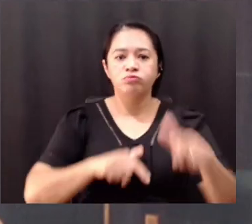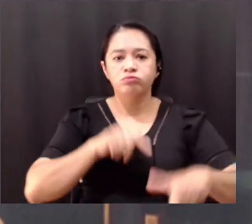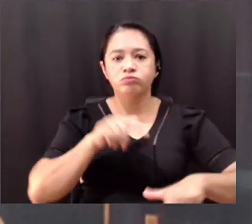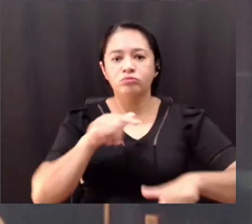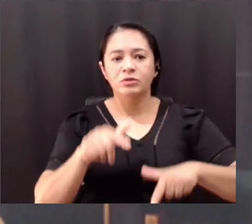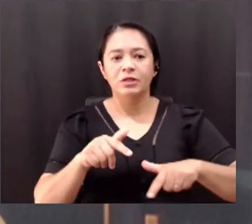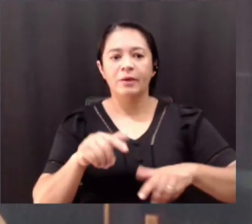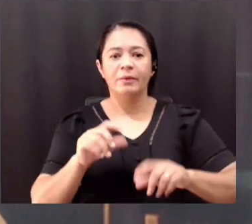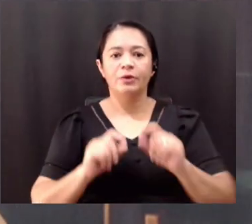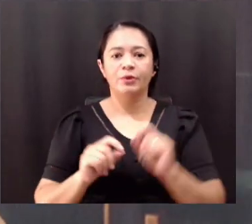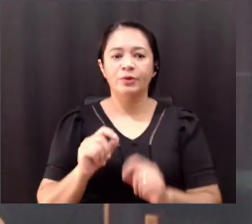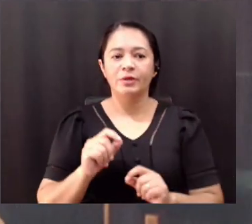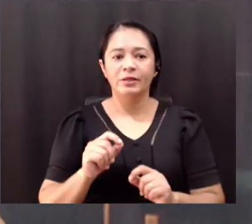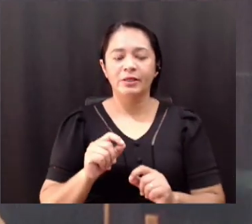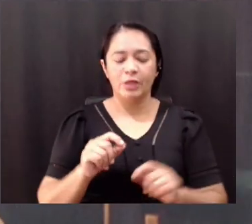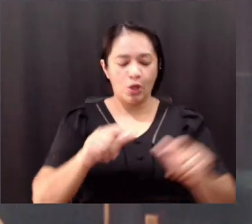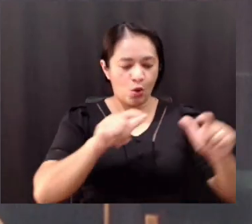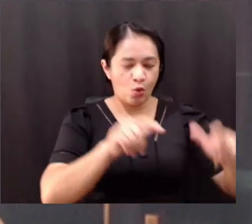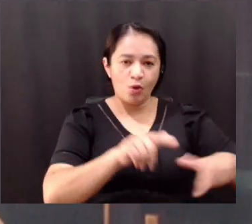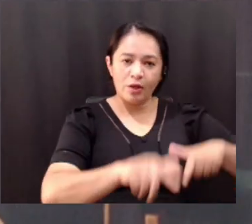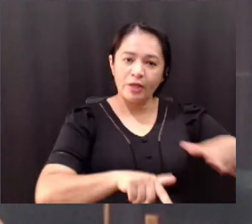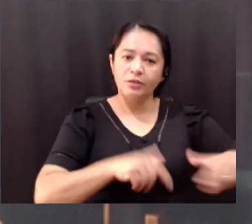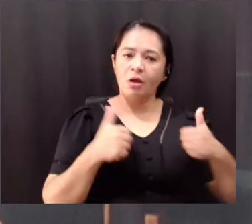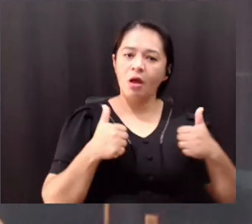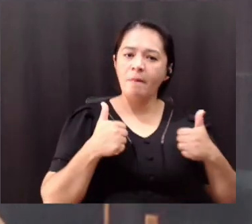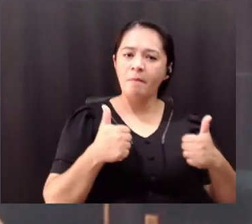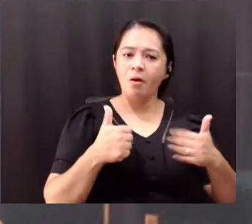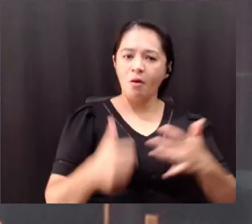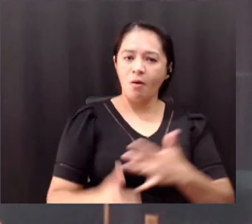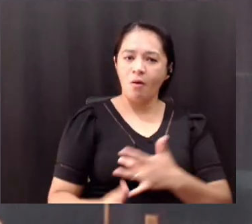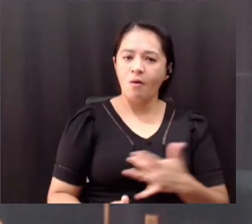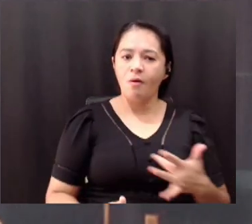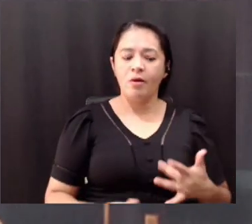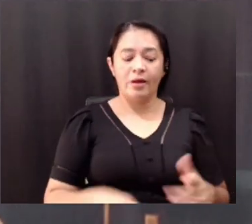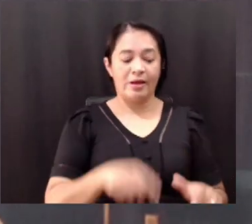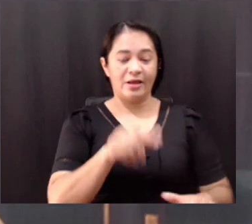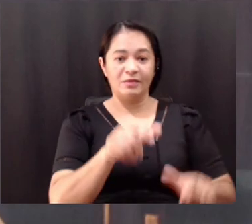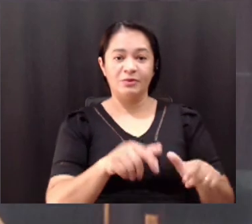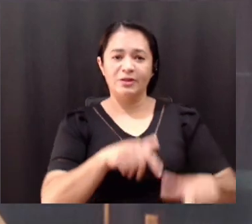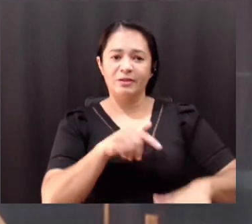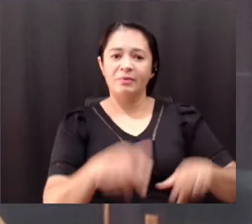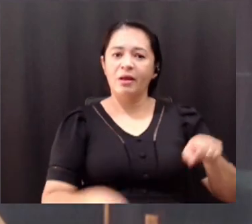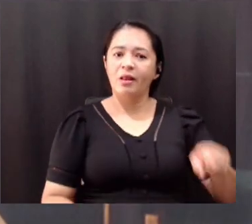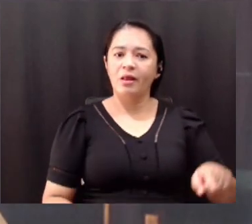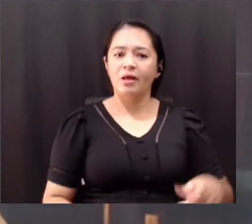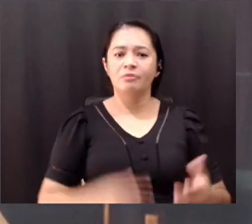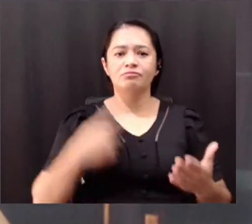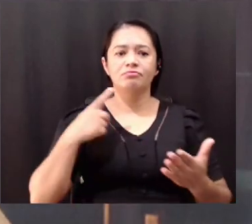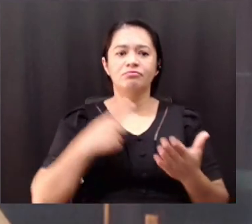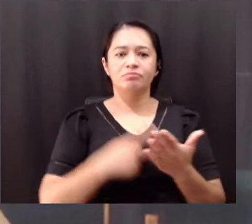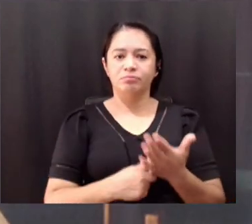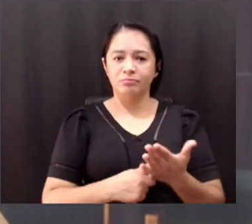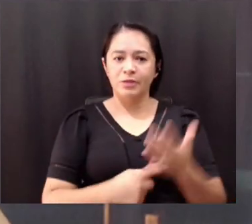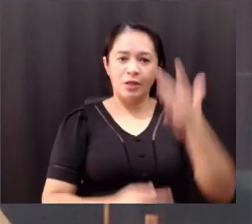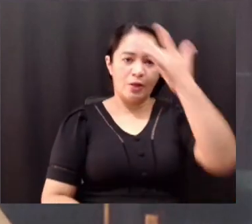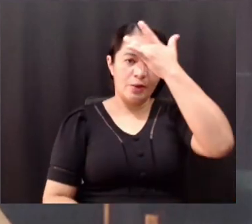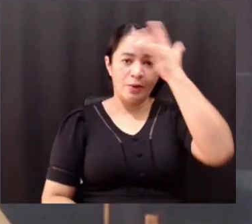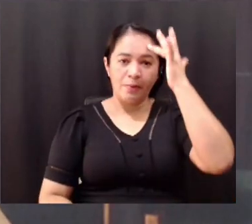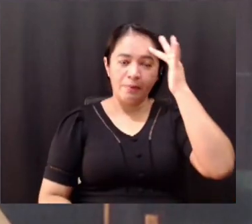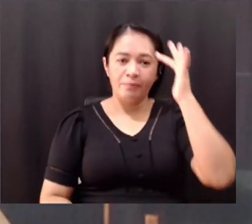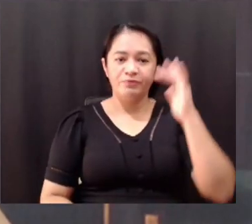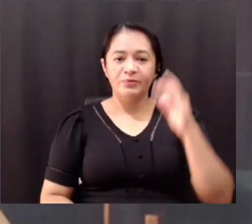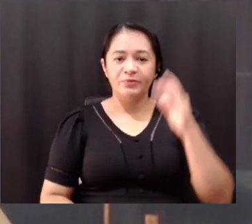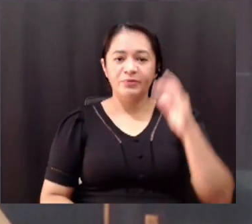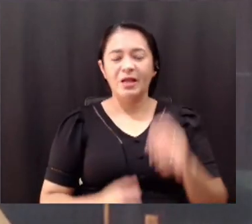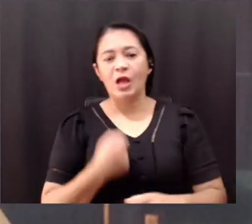totalmente sadio, as pessoas que estão trabalhando naquela empresa sejam pessoas comprometidas com a saúde mental, algumas atividades por si